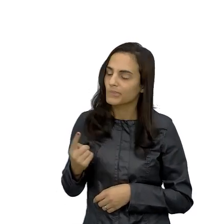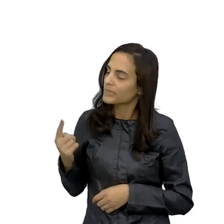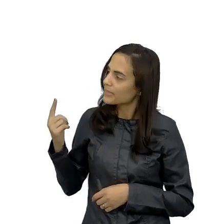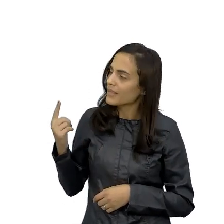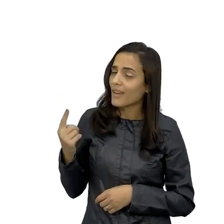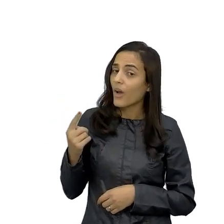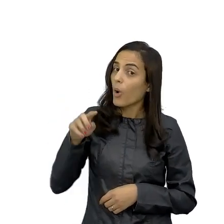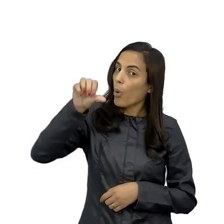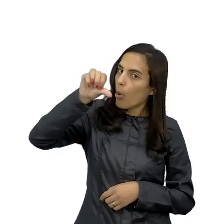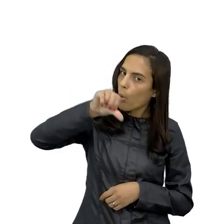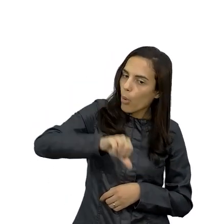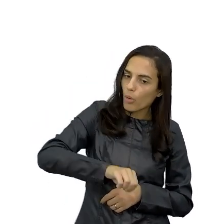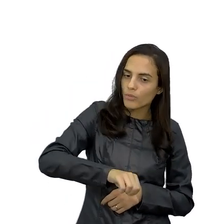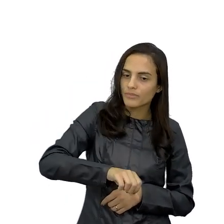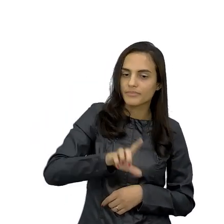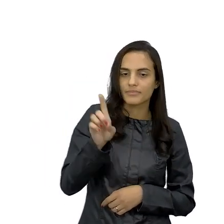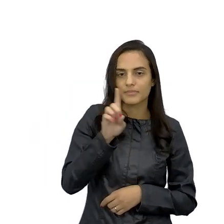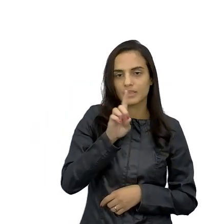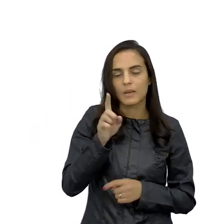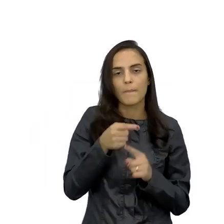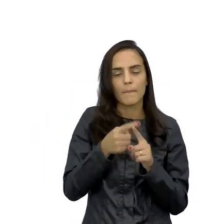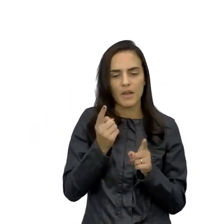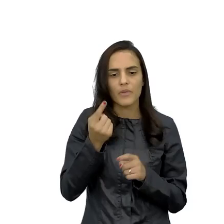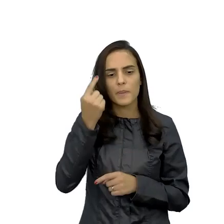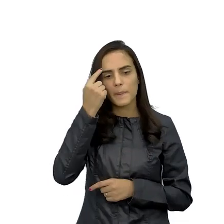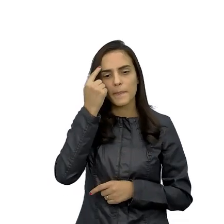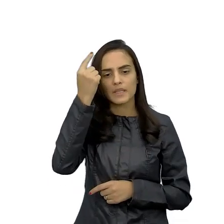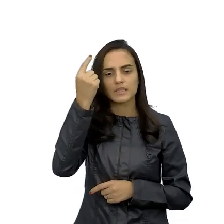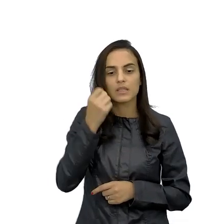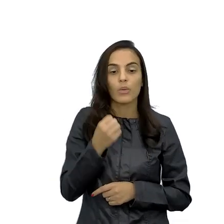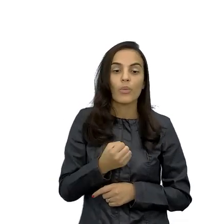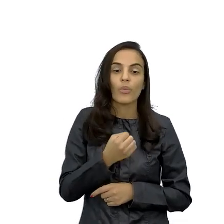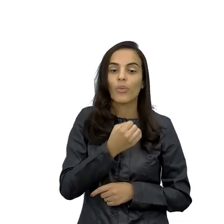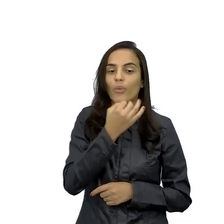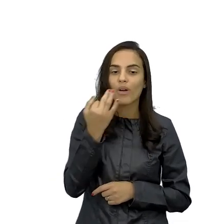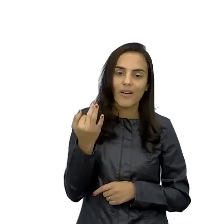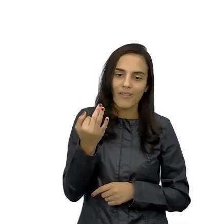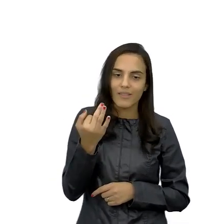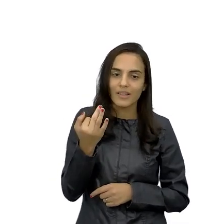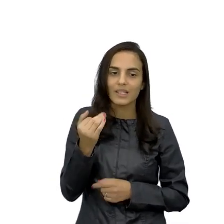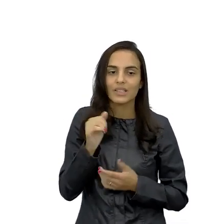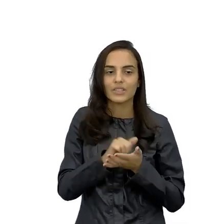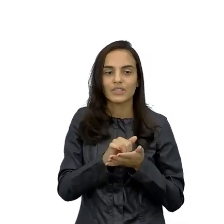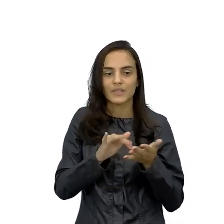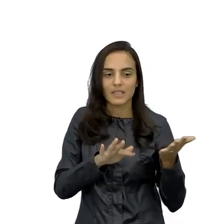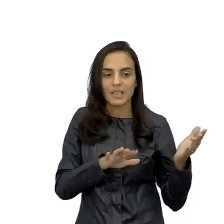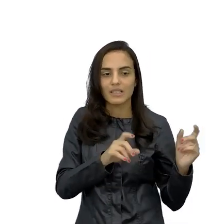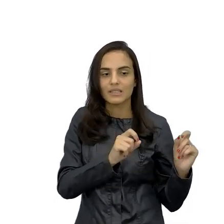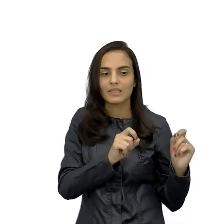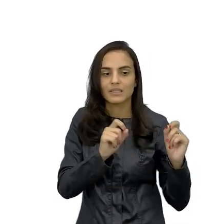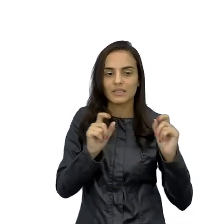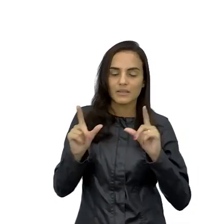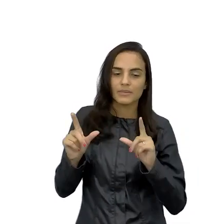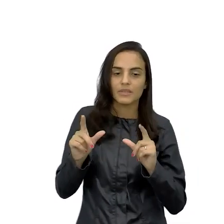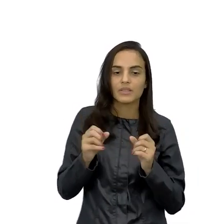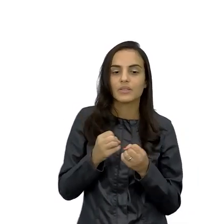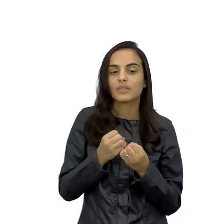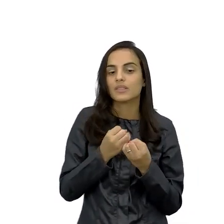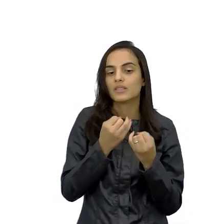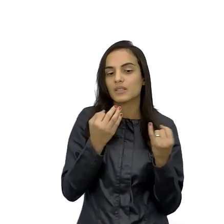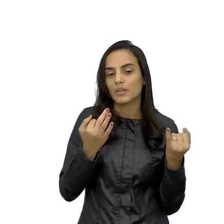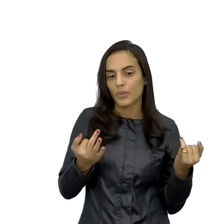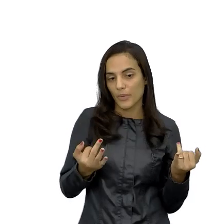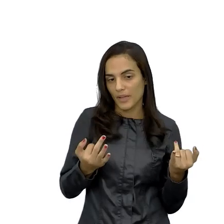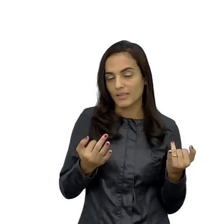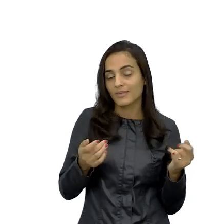foram tão mal, professora Suzete, mas vamos pensar qual é o tipo de atividade que aparece aqui e quais são, no fundo,